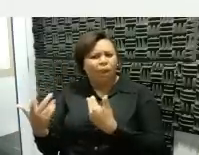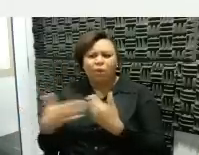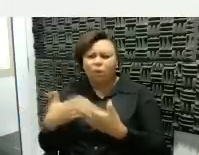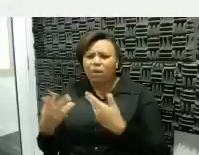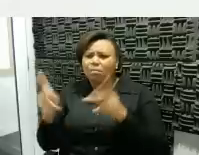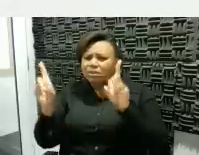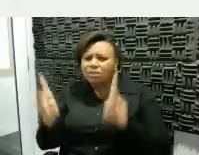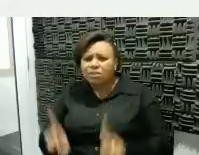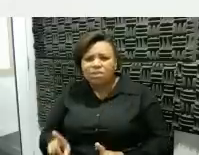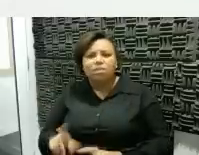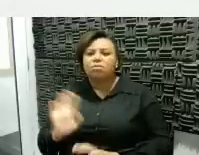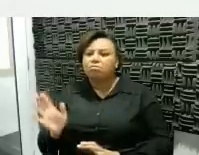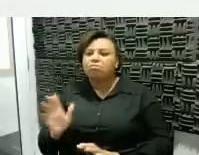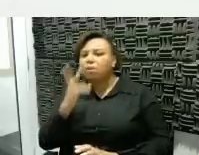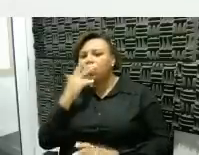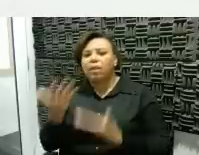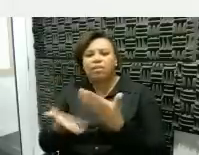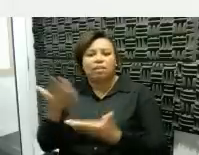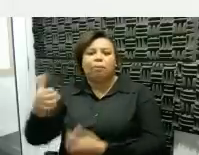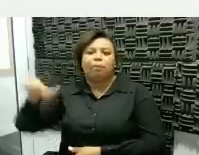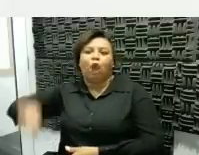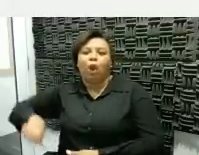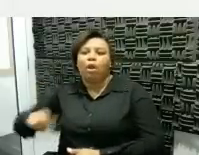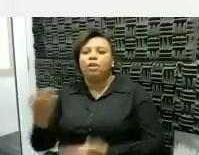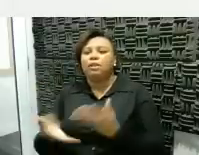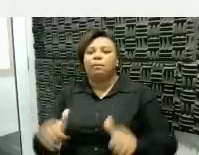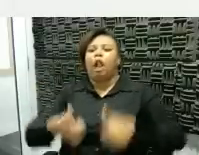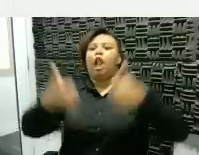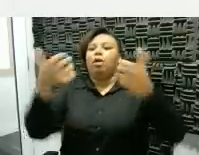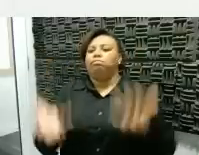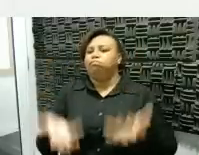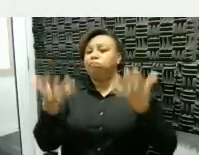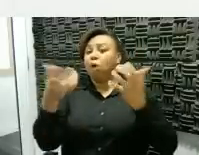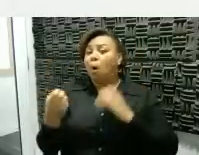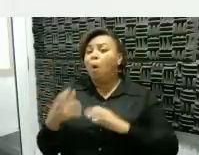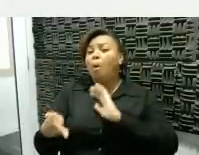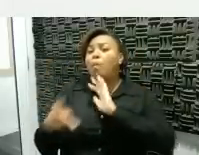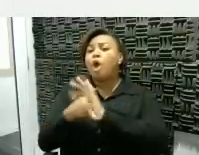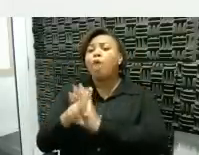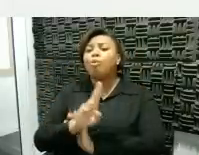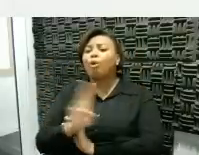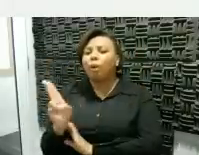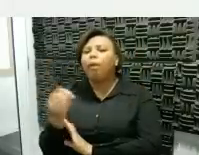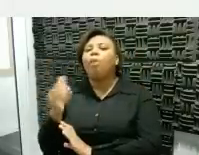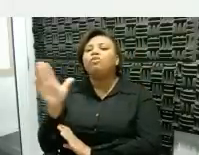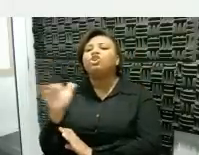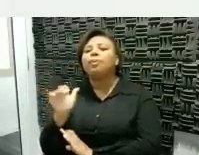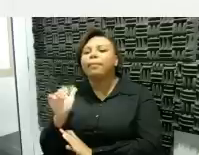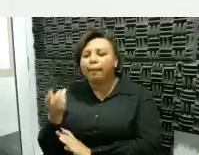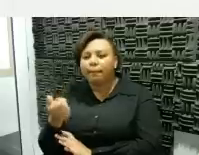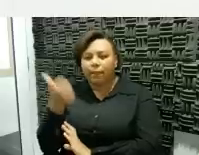como melhor e muitas vezes o próprio nome né como é que a gente vai nomear ess muitas vezes a gente